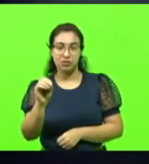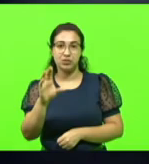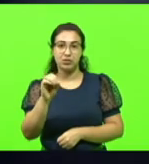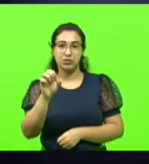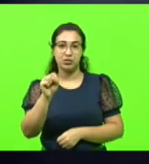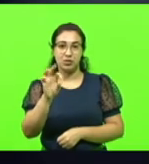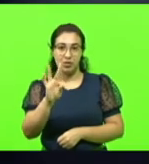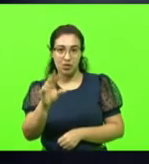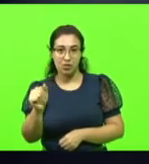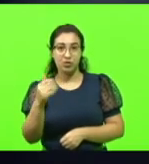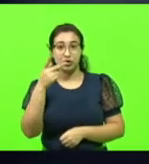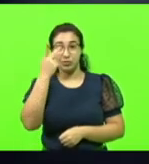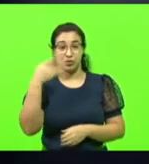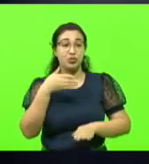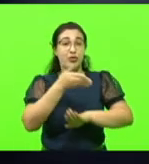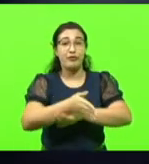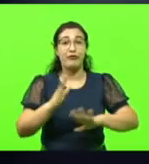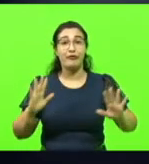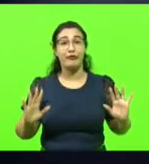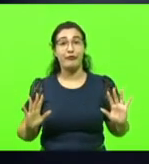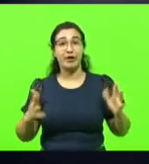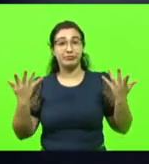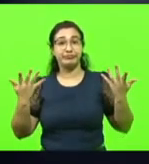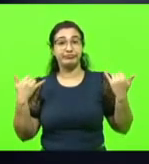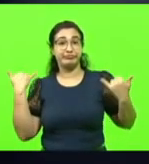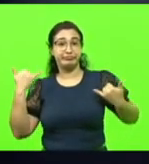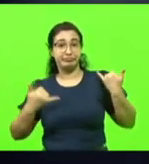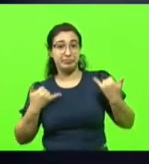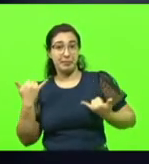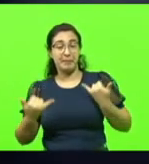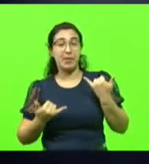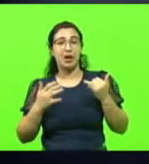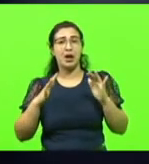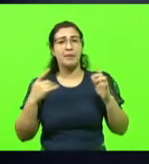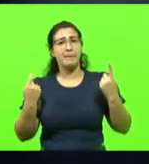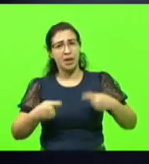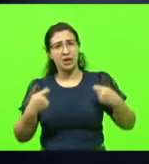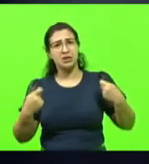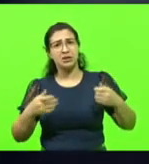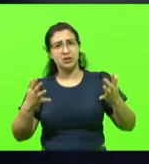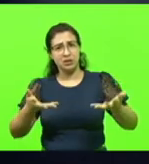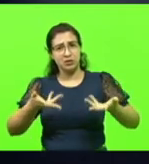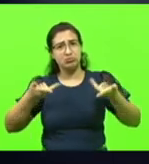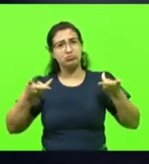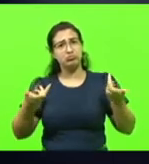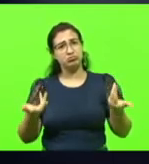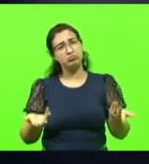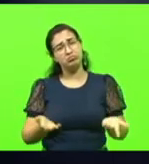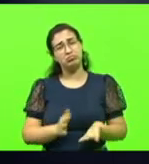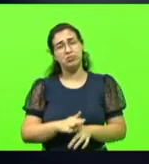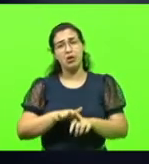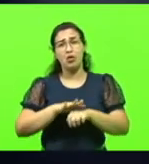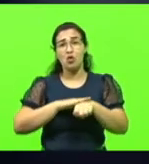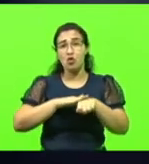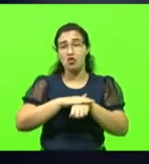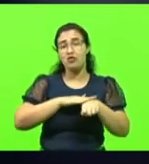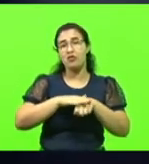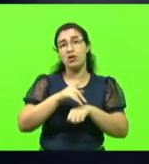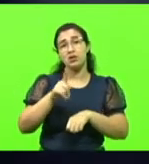vai lá, se diverte, eles precisam ter alguma coisa de qualidade. Então, essa foi a nossa conversa. Espero que a gente